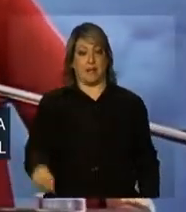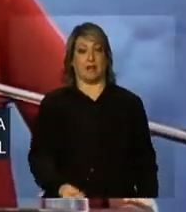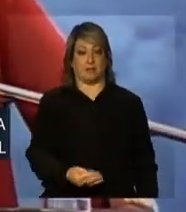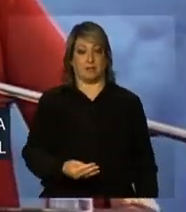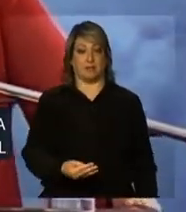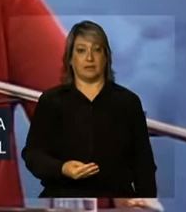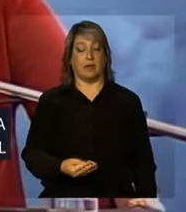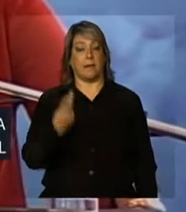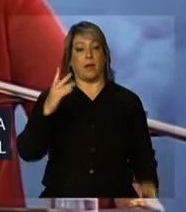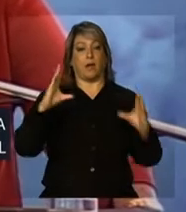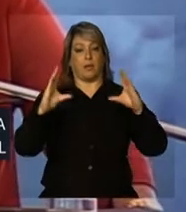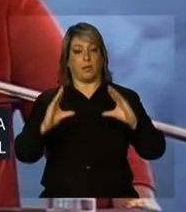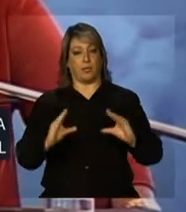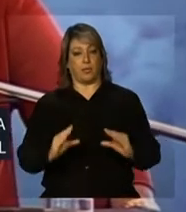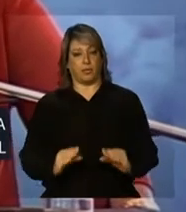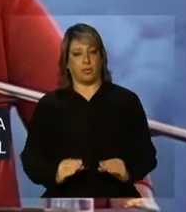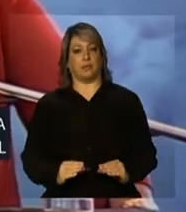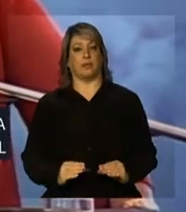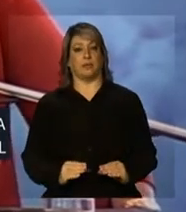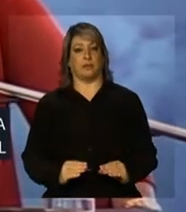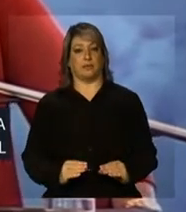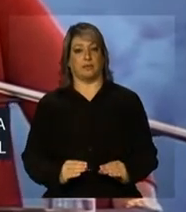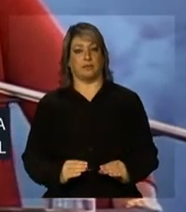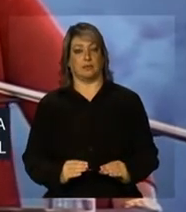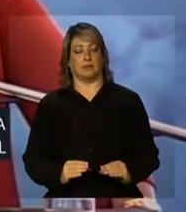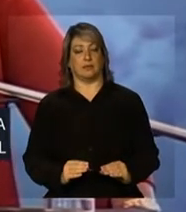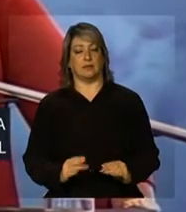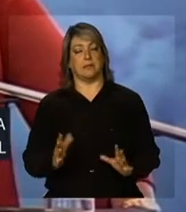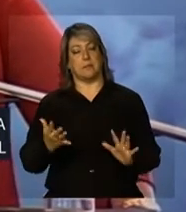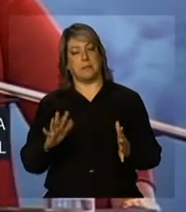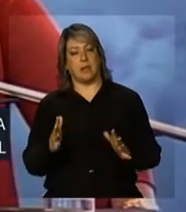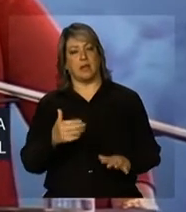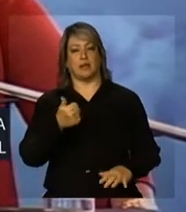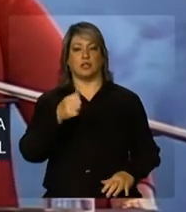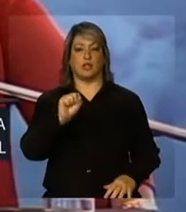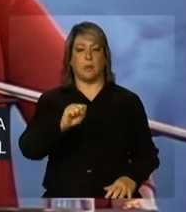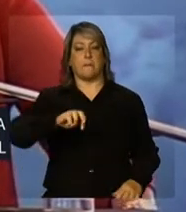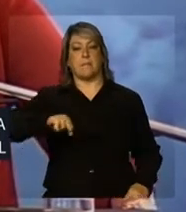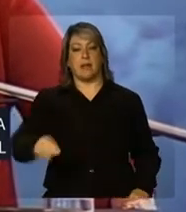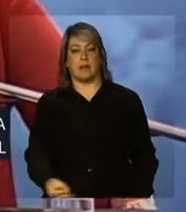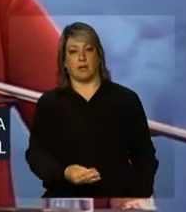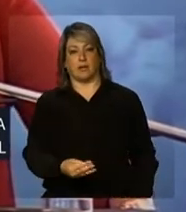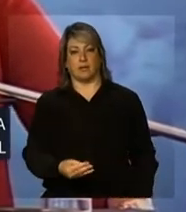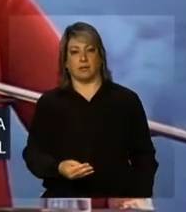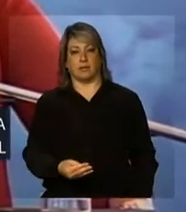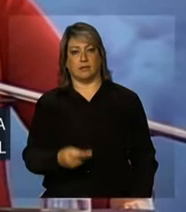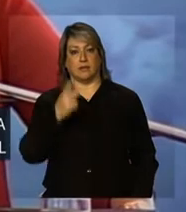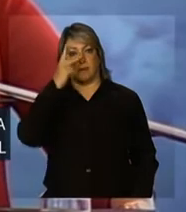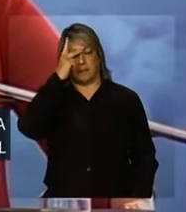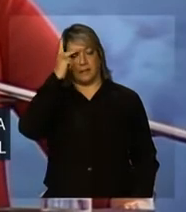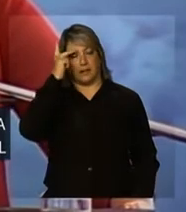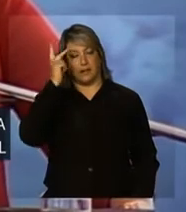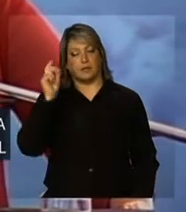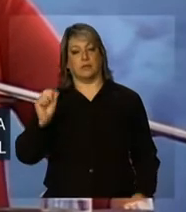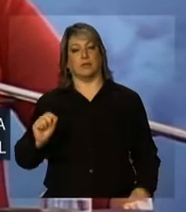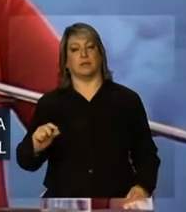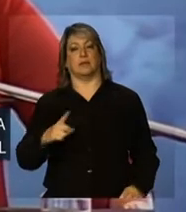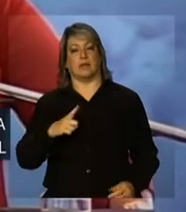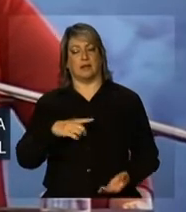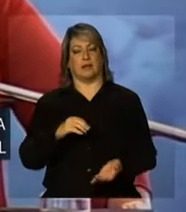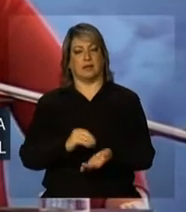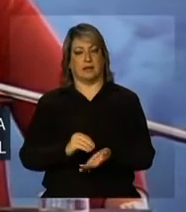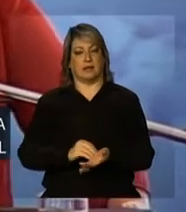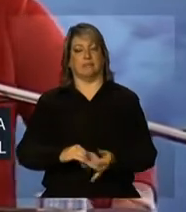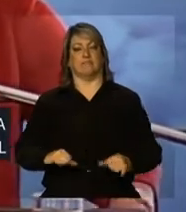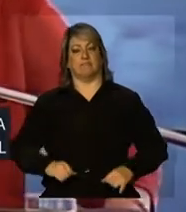bilhões para reduzirmos em torno de 18 milhões esse número